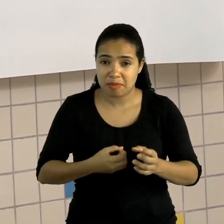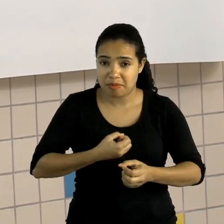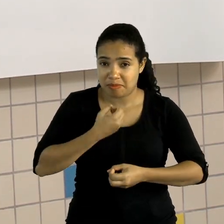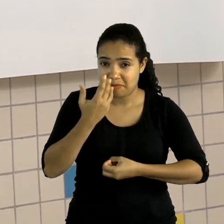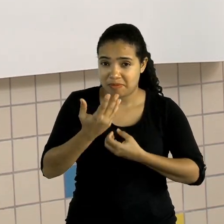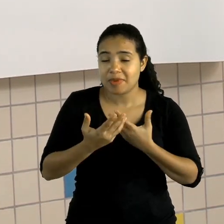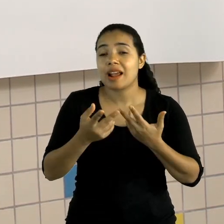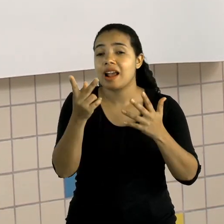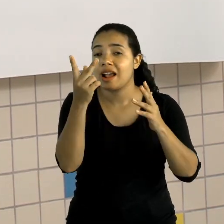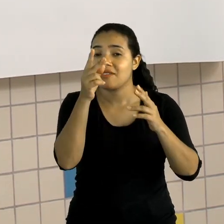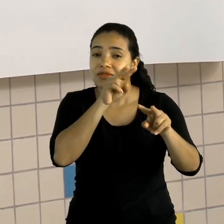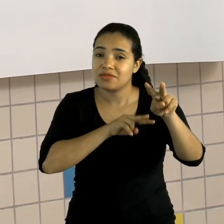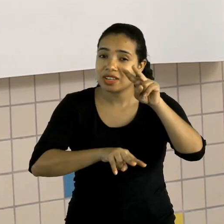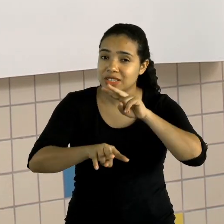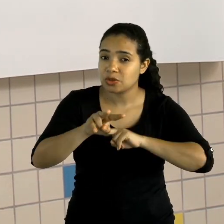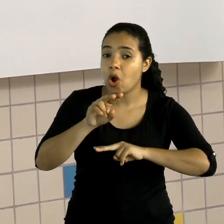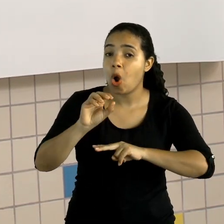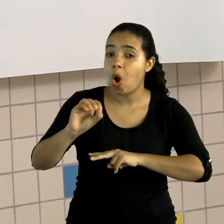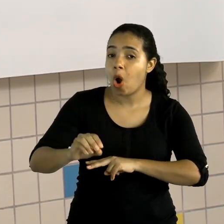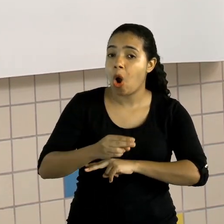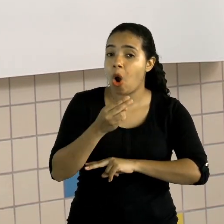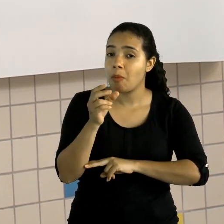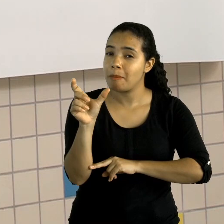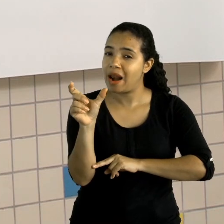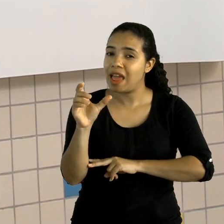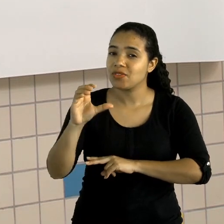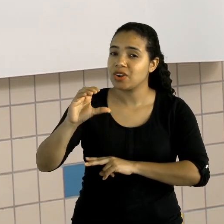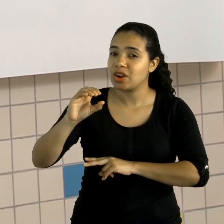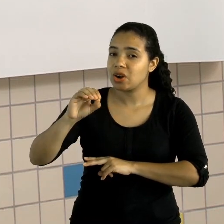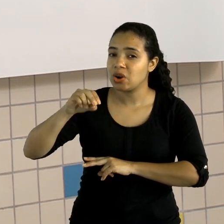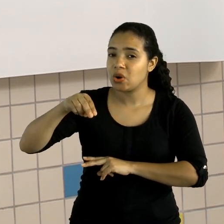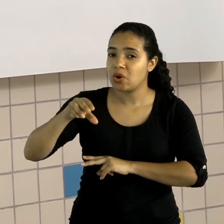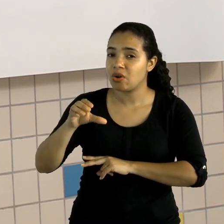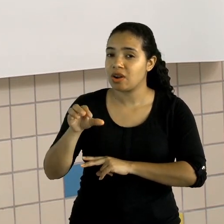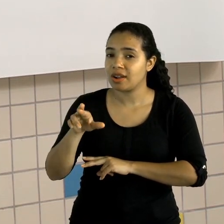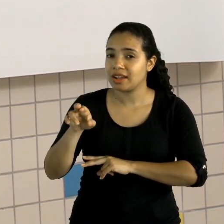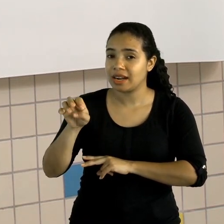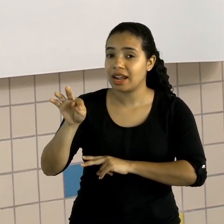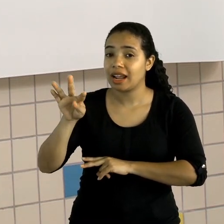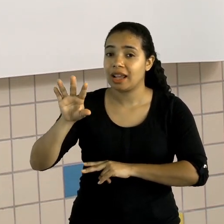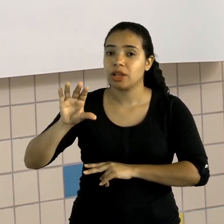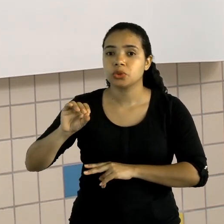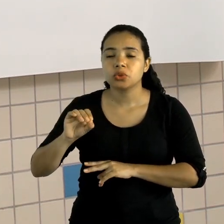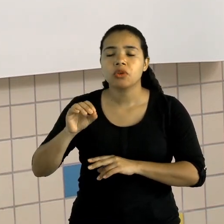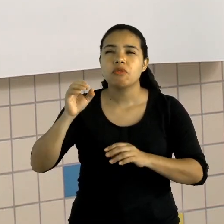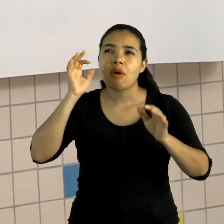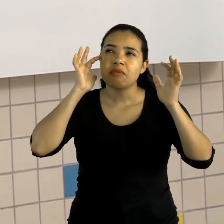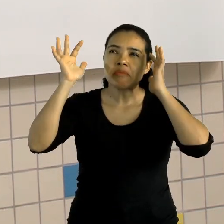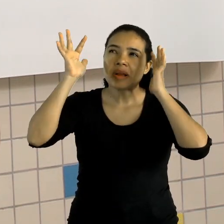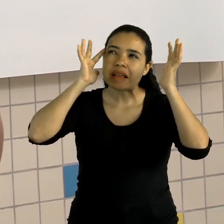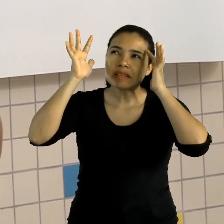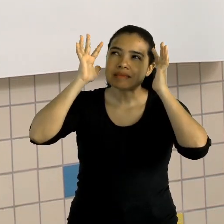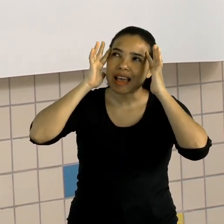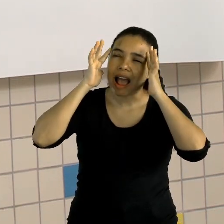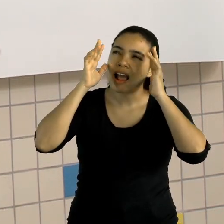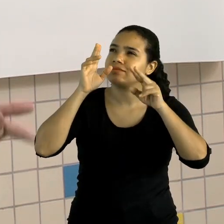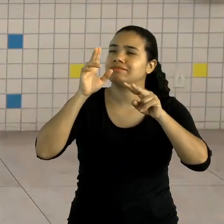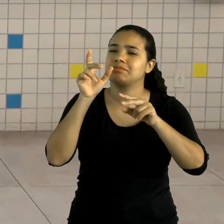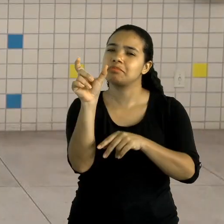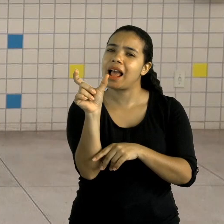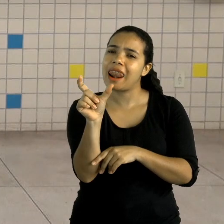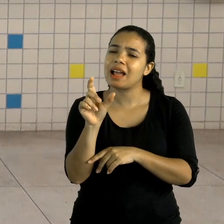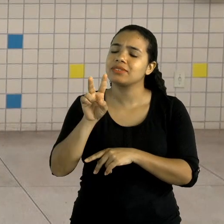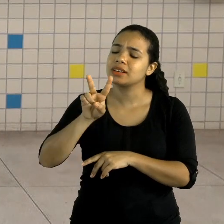também conhecido como poema concreto, vamos pensar um pouquinho sobre a palavra visual. O